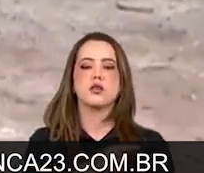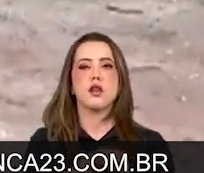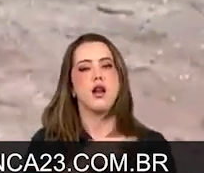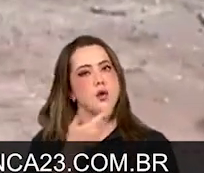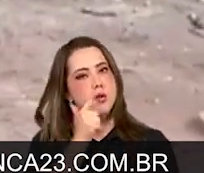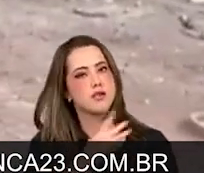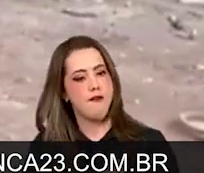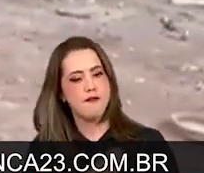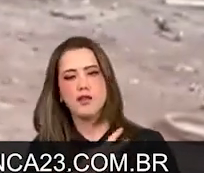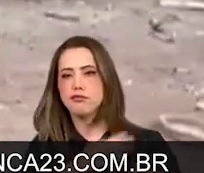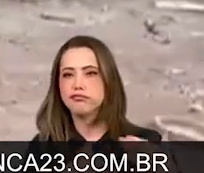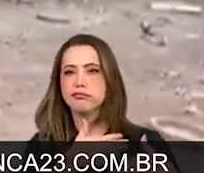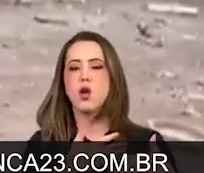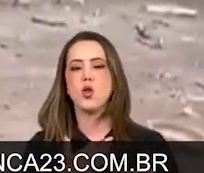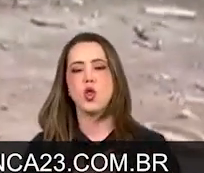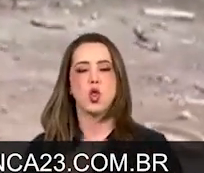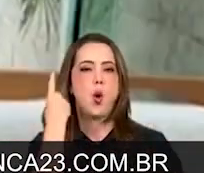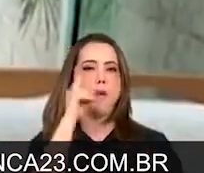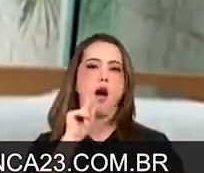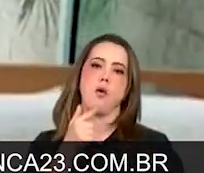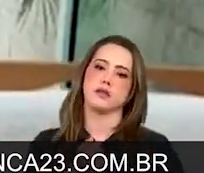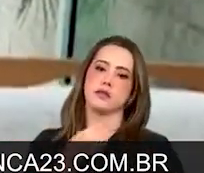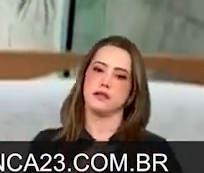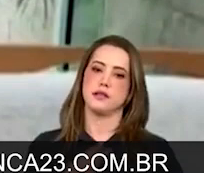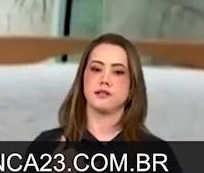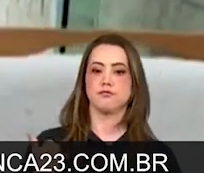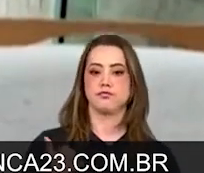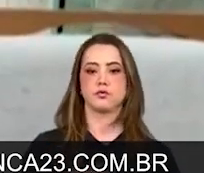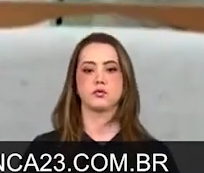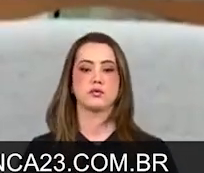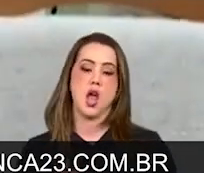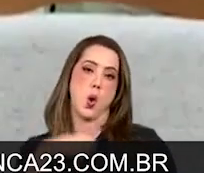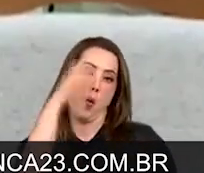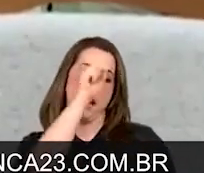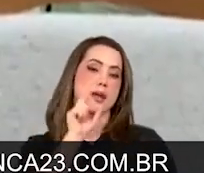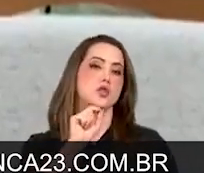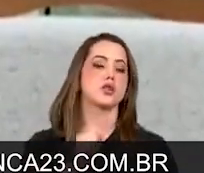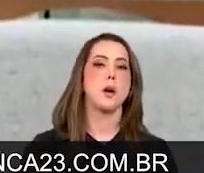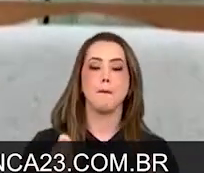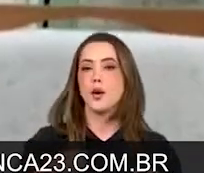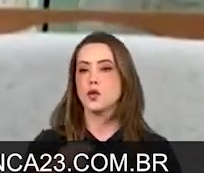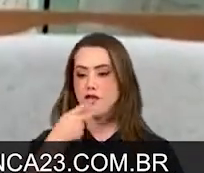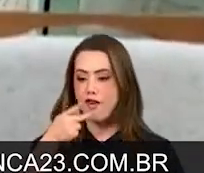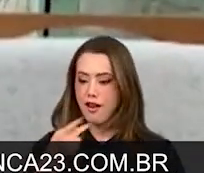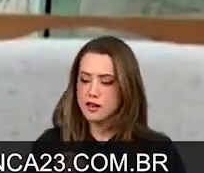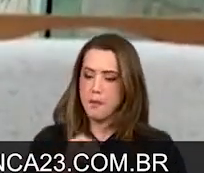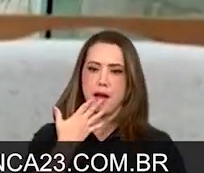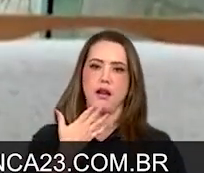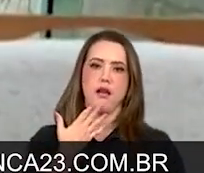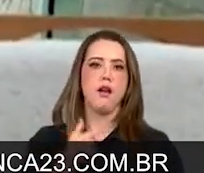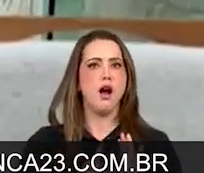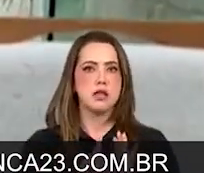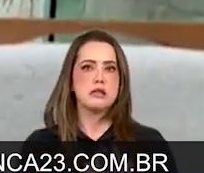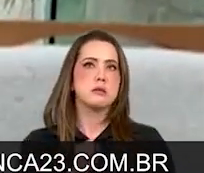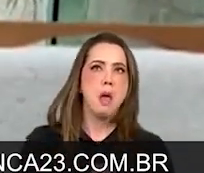segue normal, rumo aos 73 anos. O aprendizado de tudo isso é que eu posso hoje falar está bem quando ele está morto.